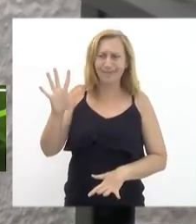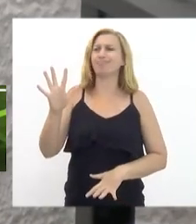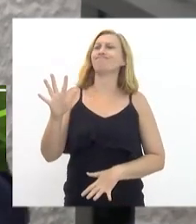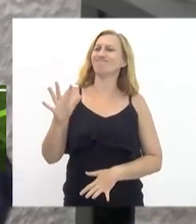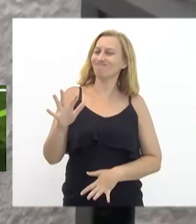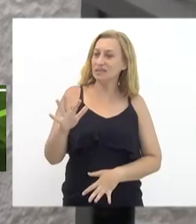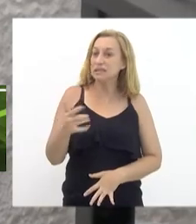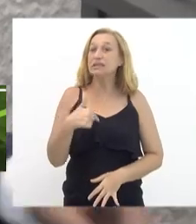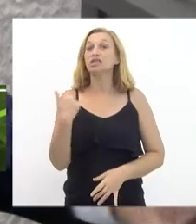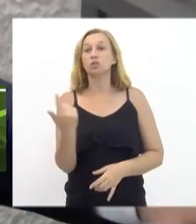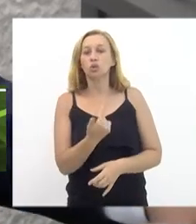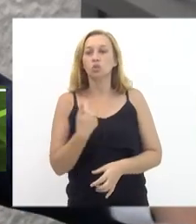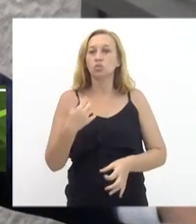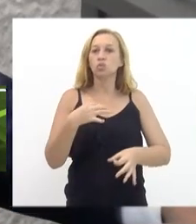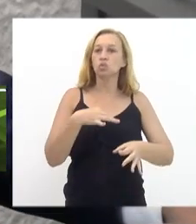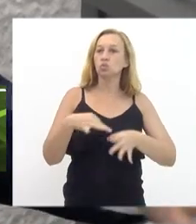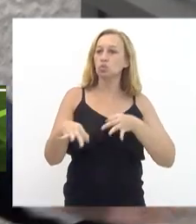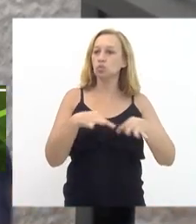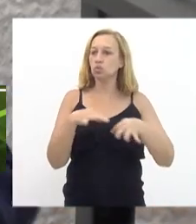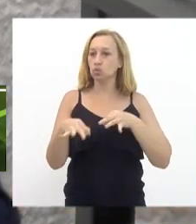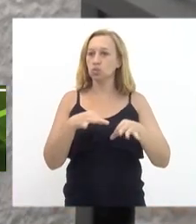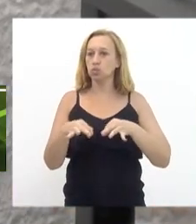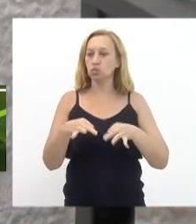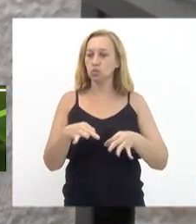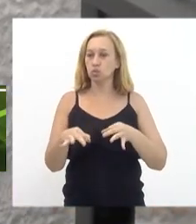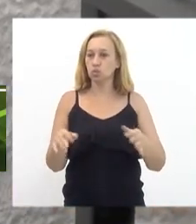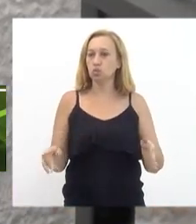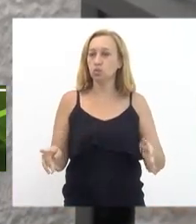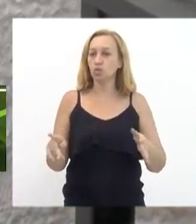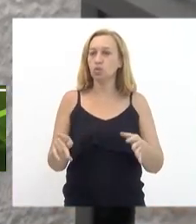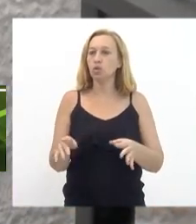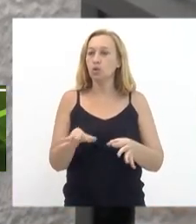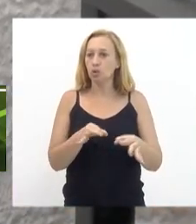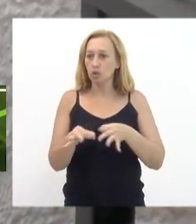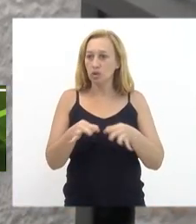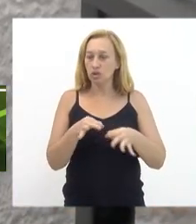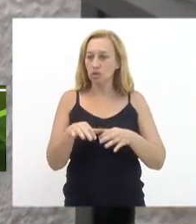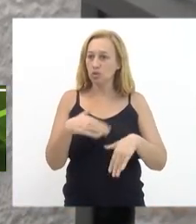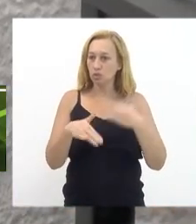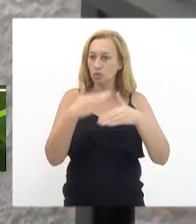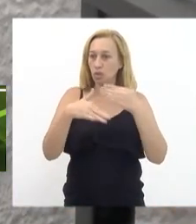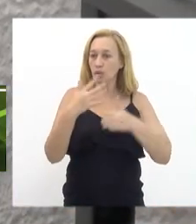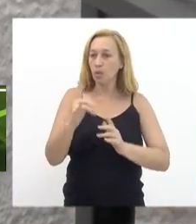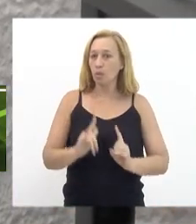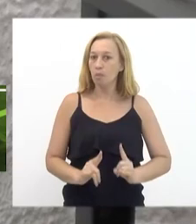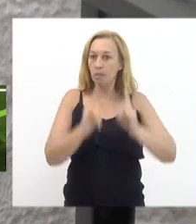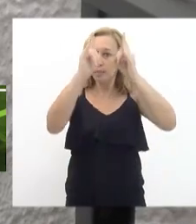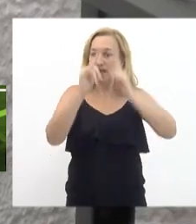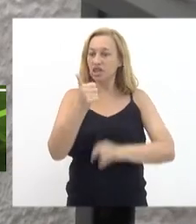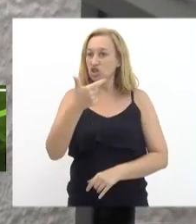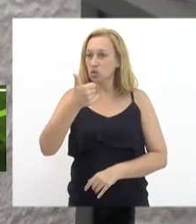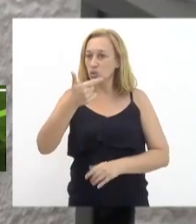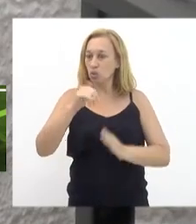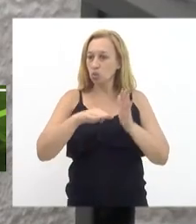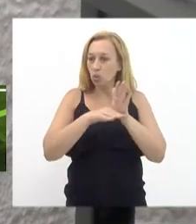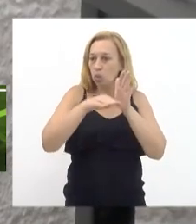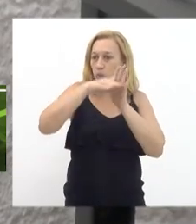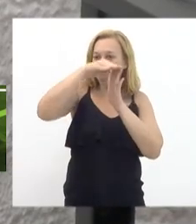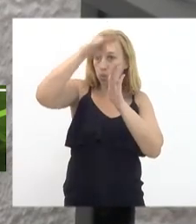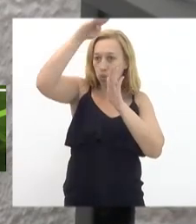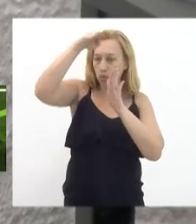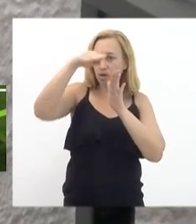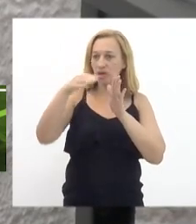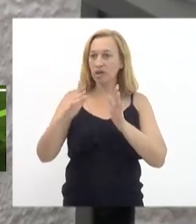então nós desenvolvemos um projeto de prédio de 12 andares para que seja construído se retira